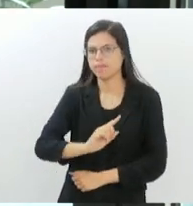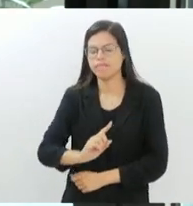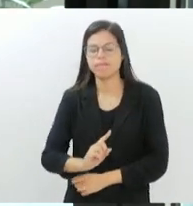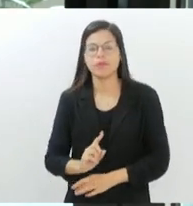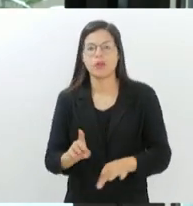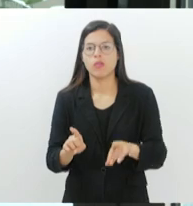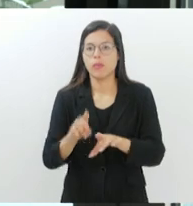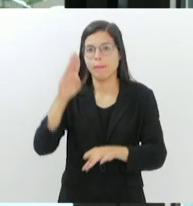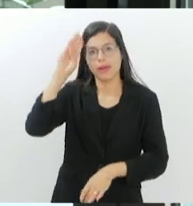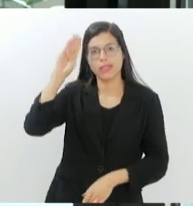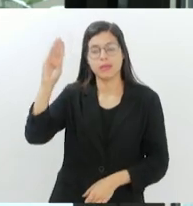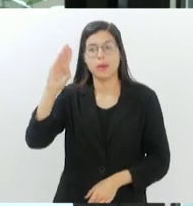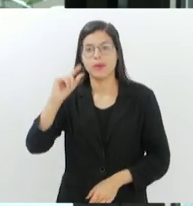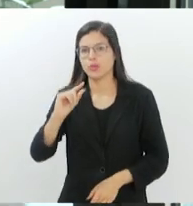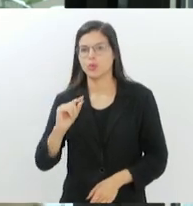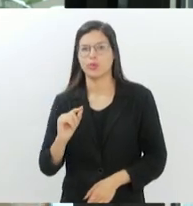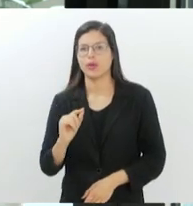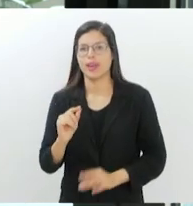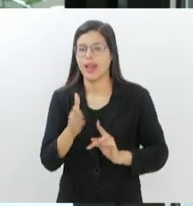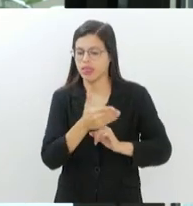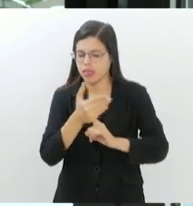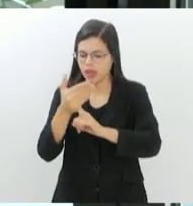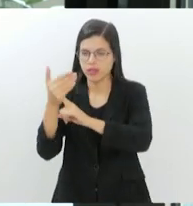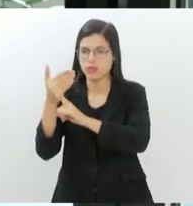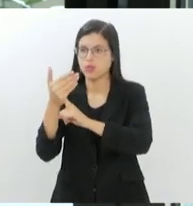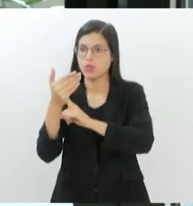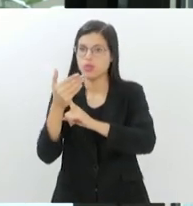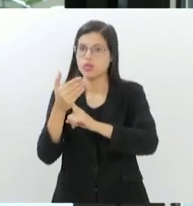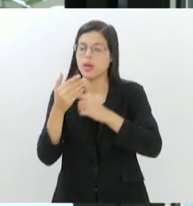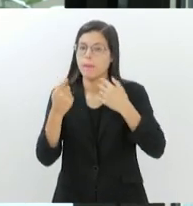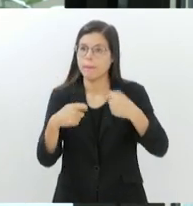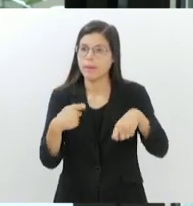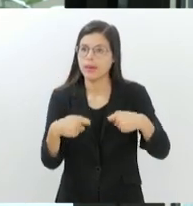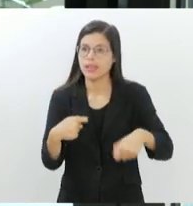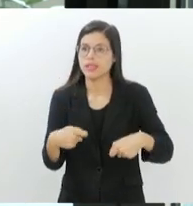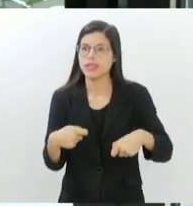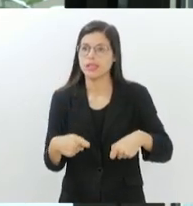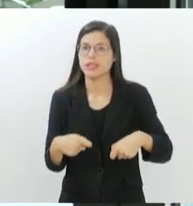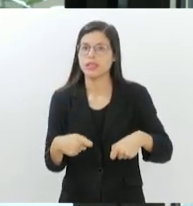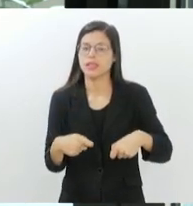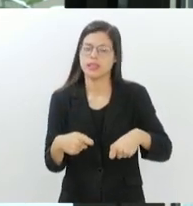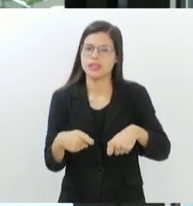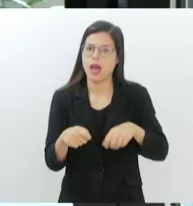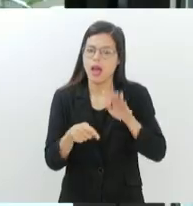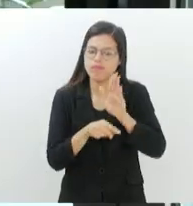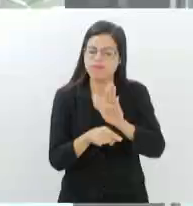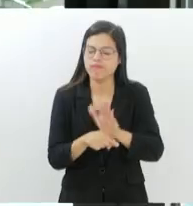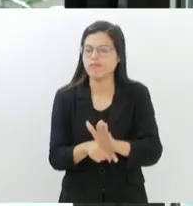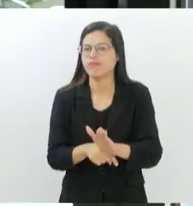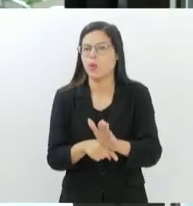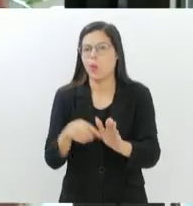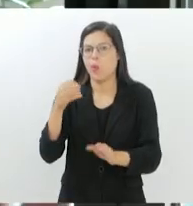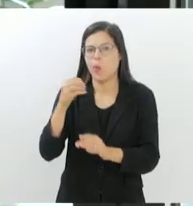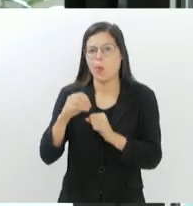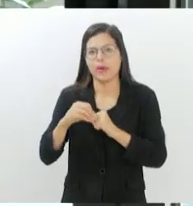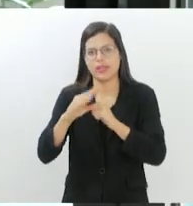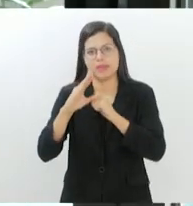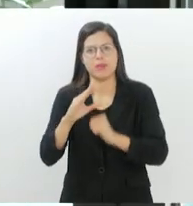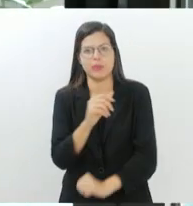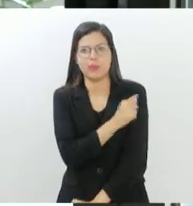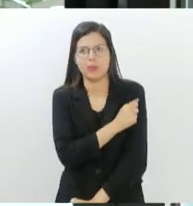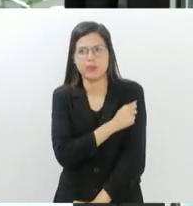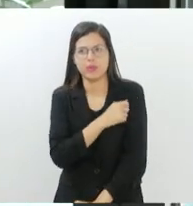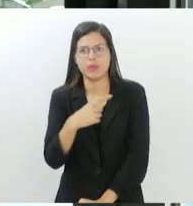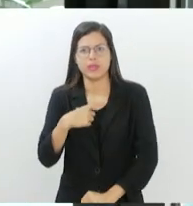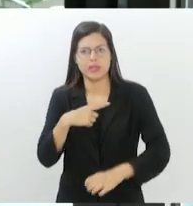não deixe de ser o construtor efetivamente para o conhecimento do aluno. Temos espaços